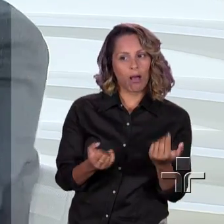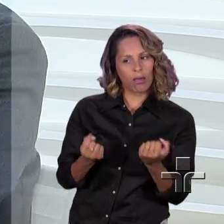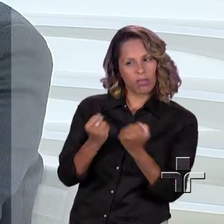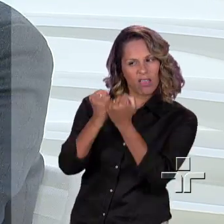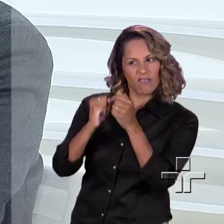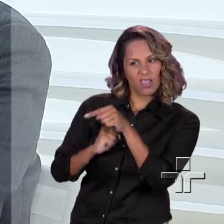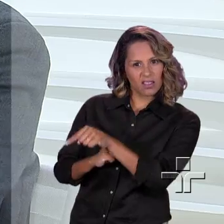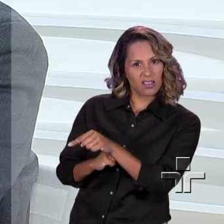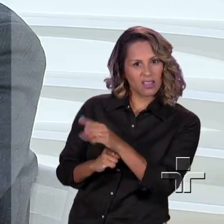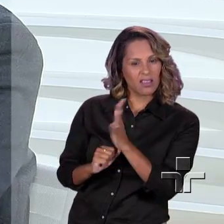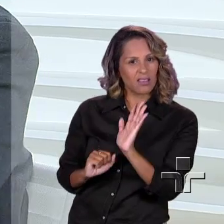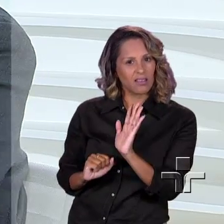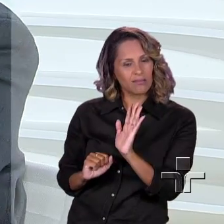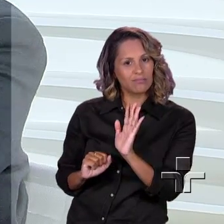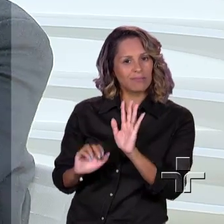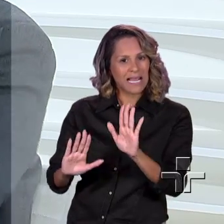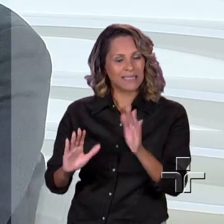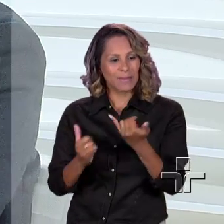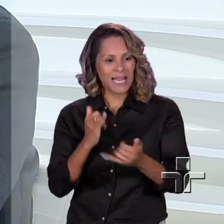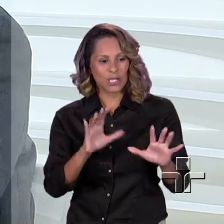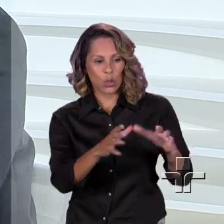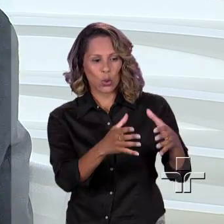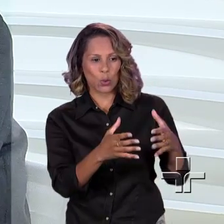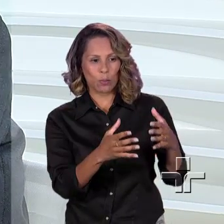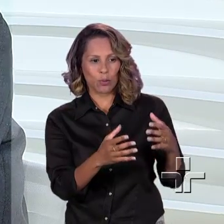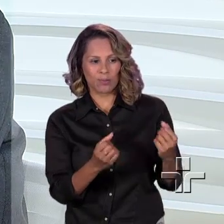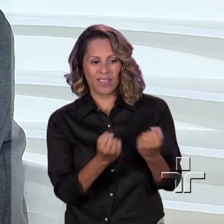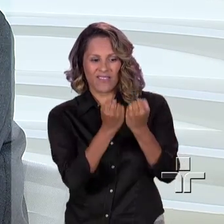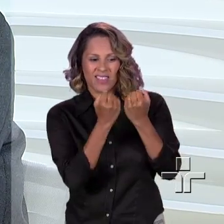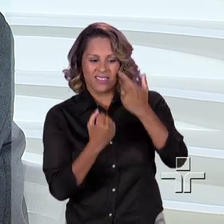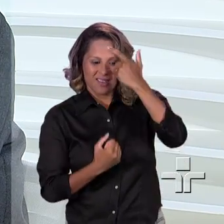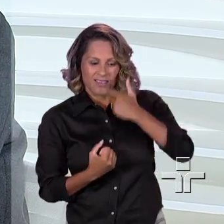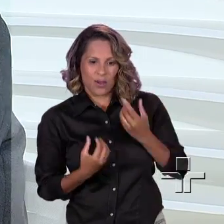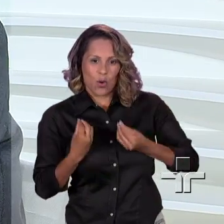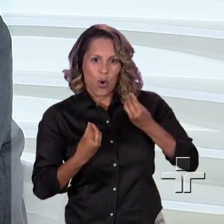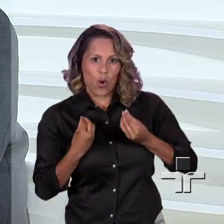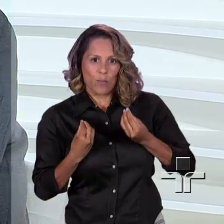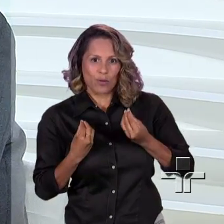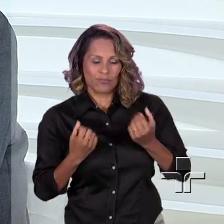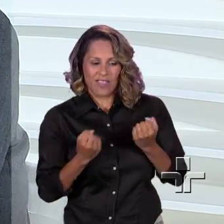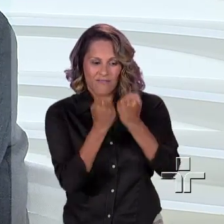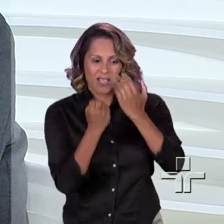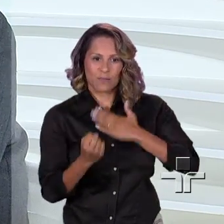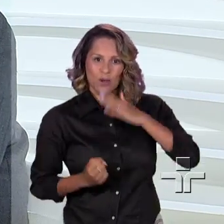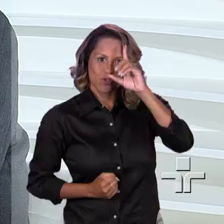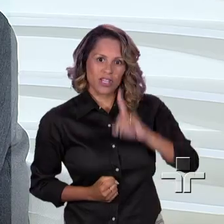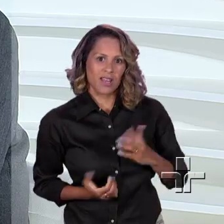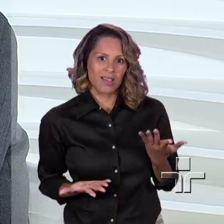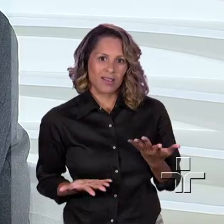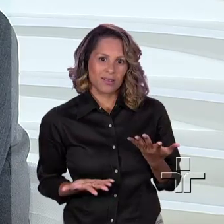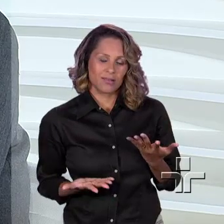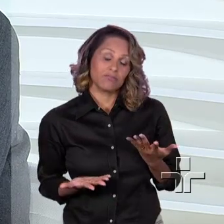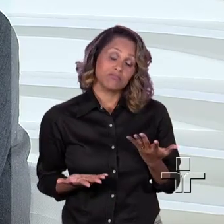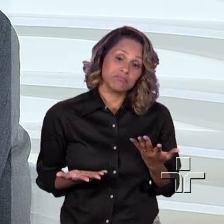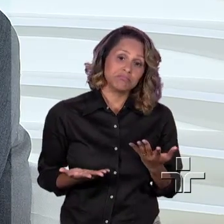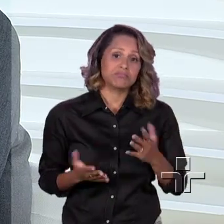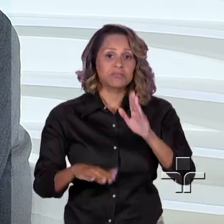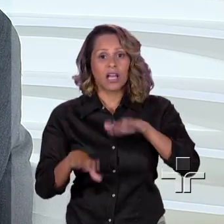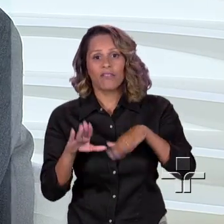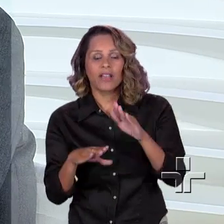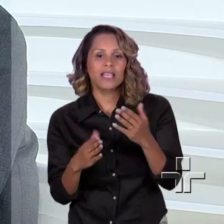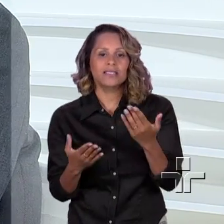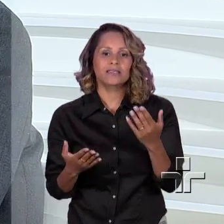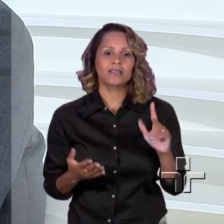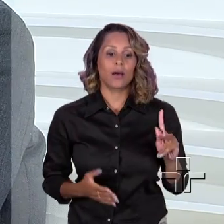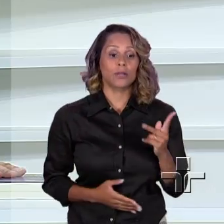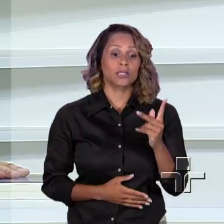gosta dele, que não defende os seus direitos. É possível que as pessoas estão mal resolvidas na sua